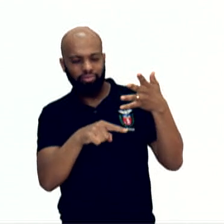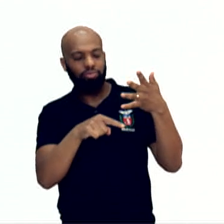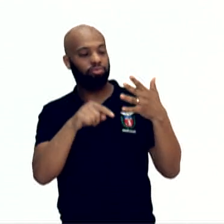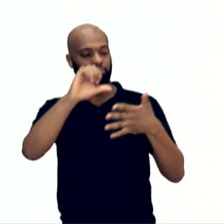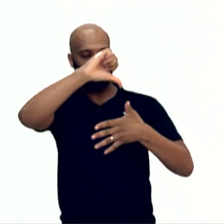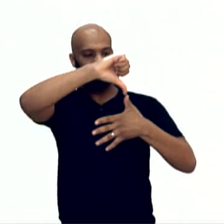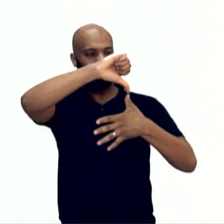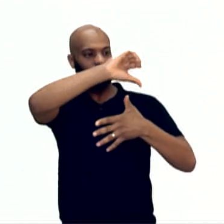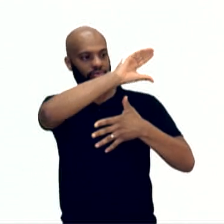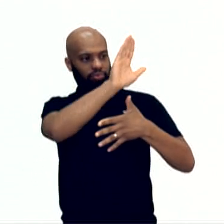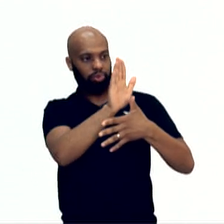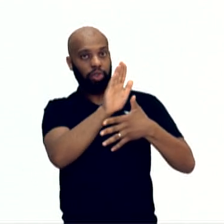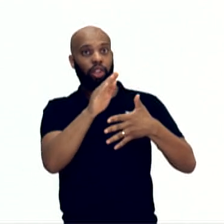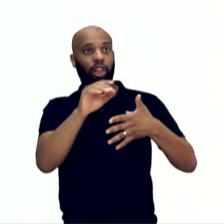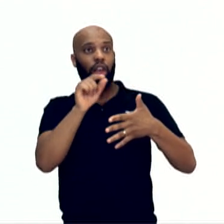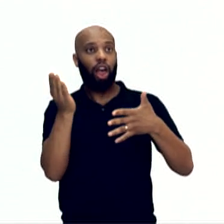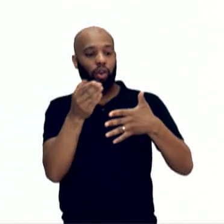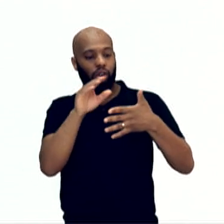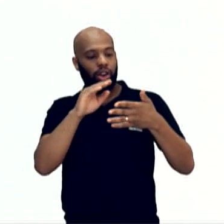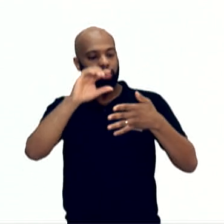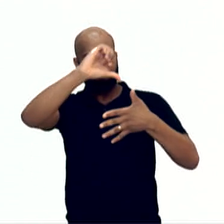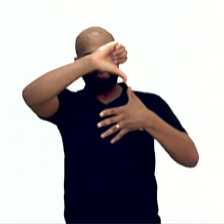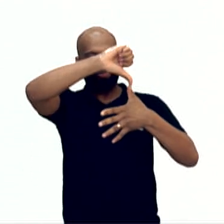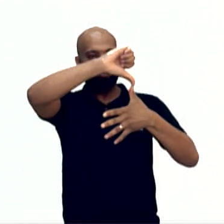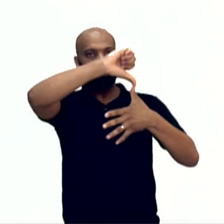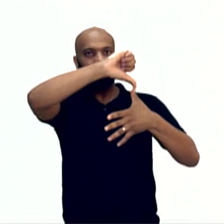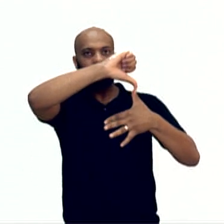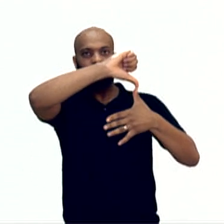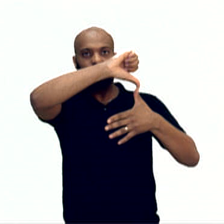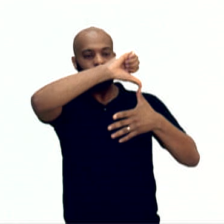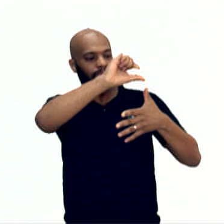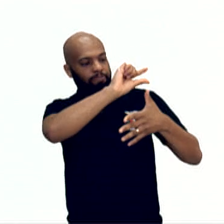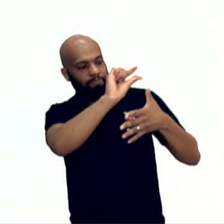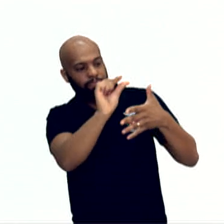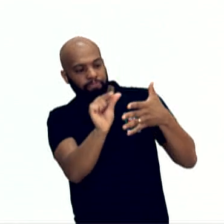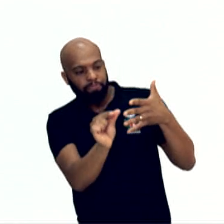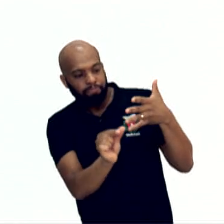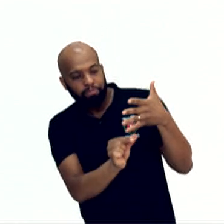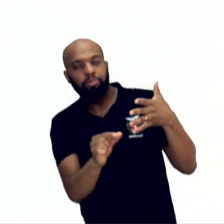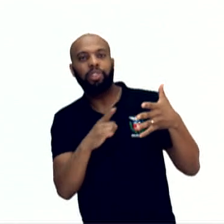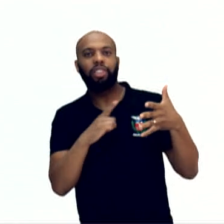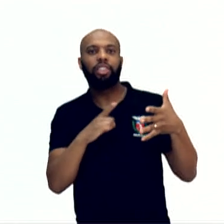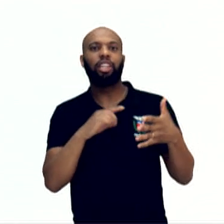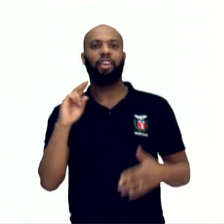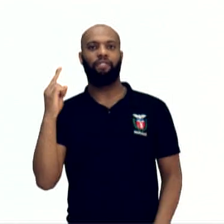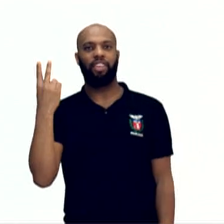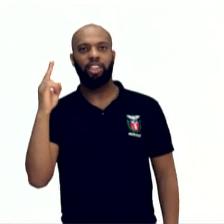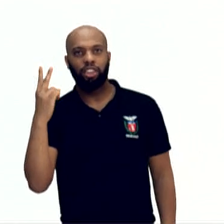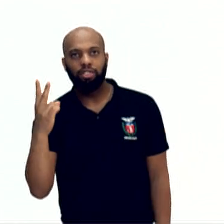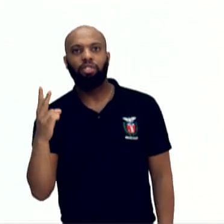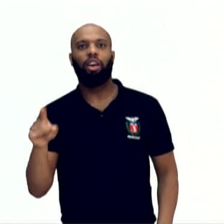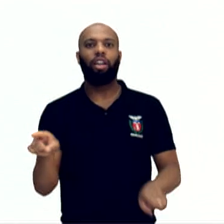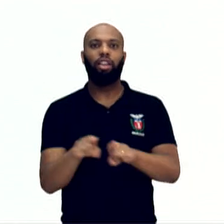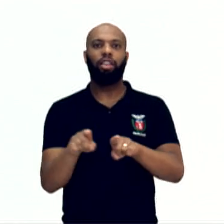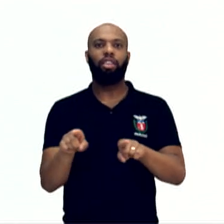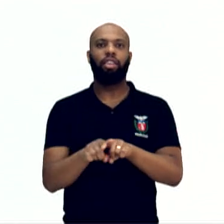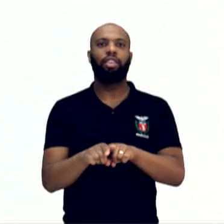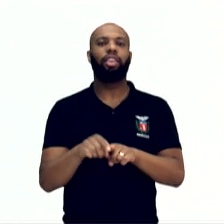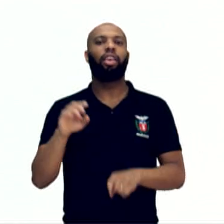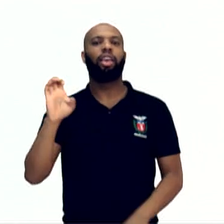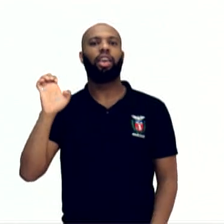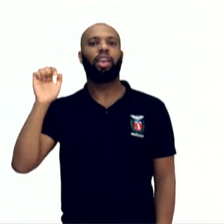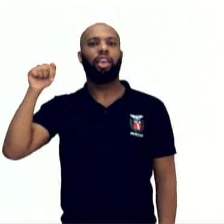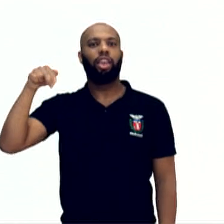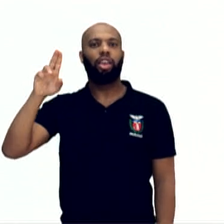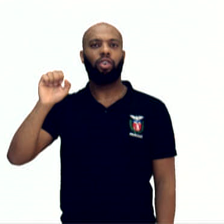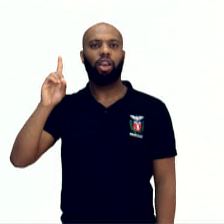Sul, olha só, Venezuela, Colômbia, Equador, que não faz fronteira conosco, Peru,